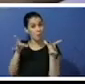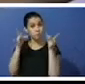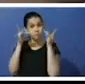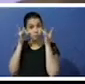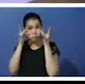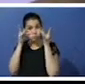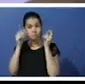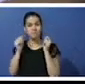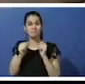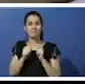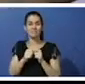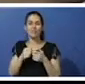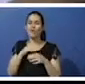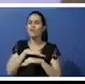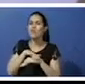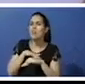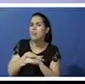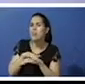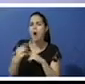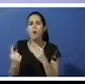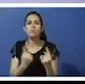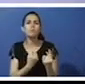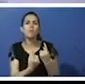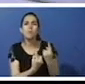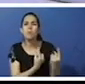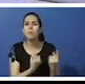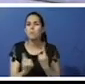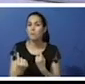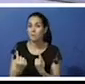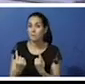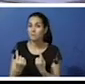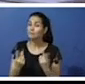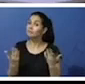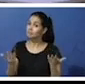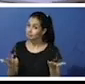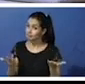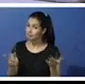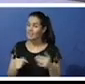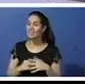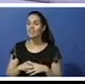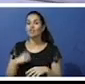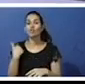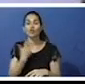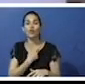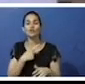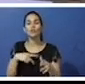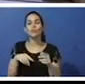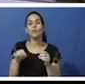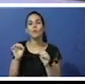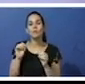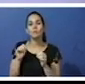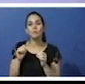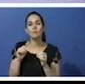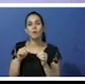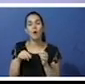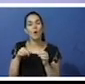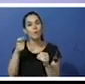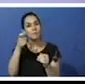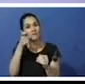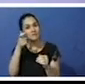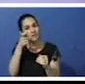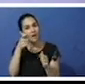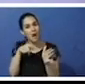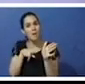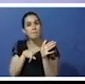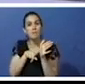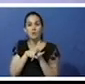está descontínuo, conversando uma com as outras. Então, a gente vai colocar como opção, observa, pergunta